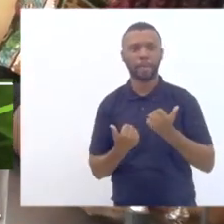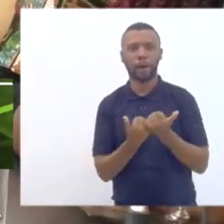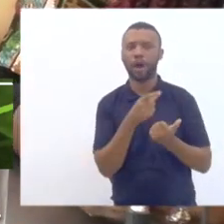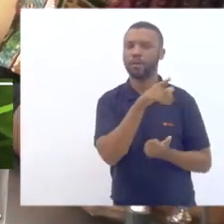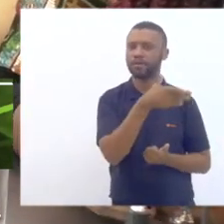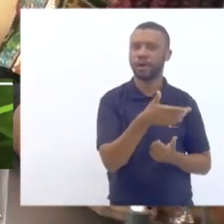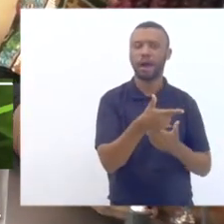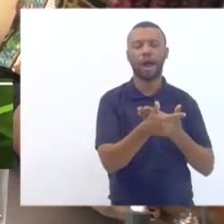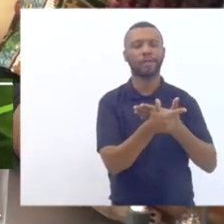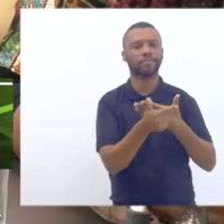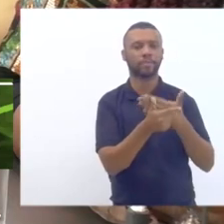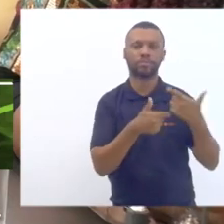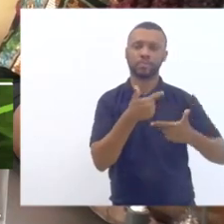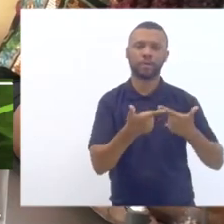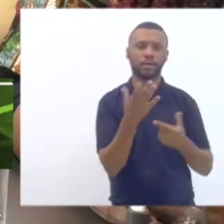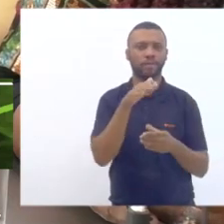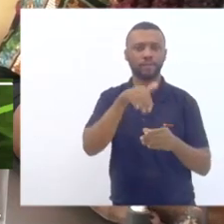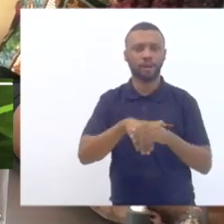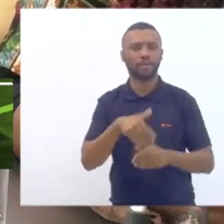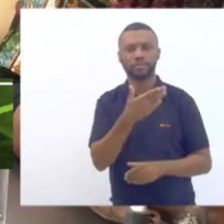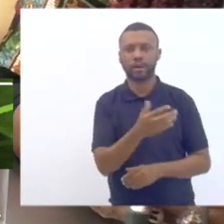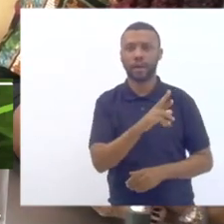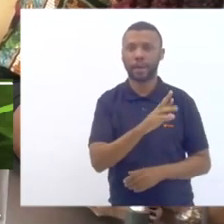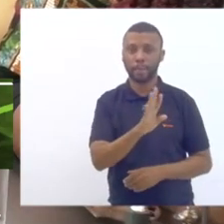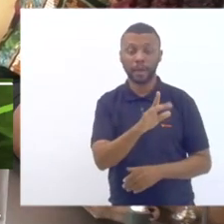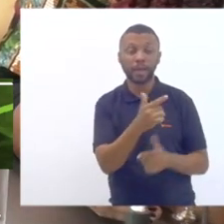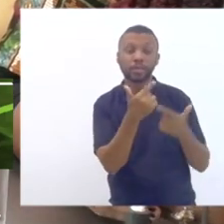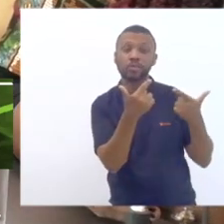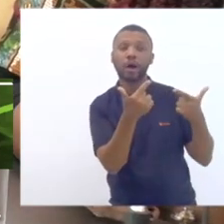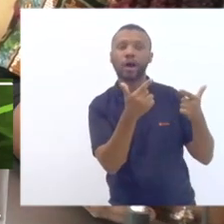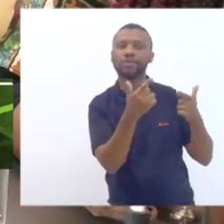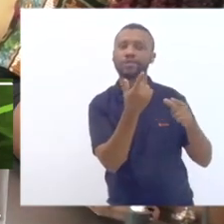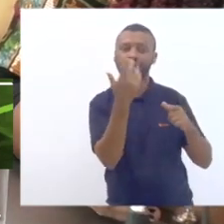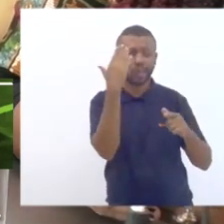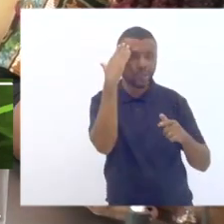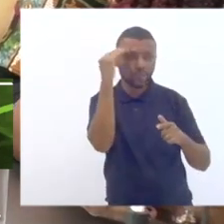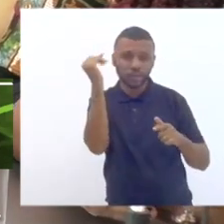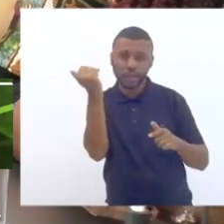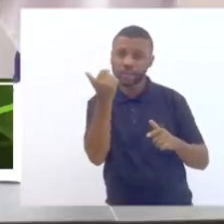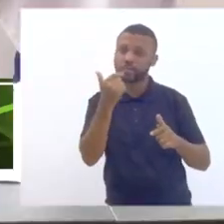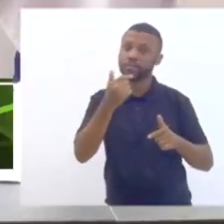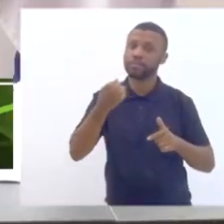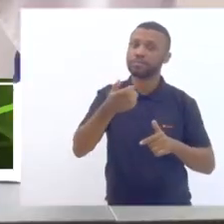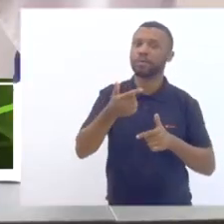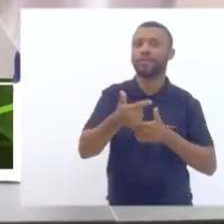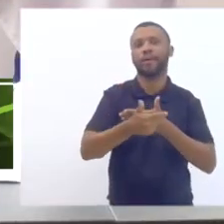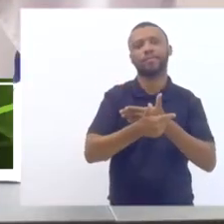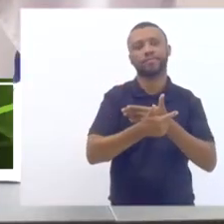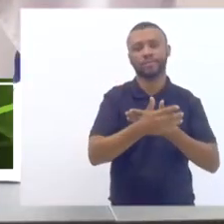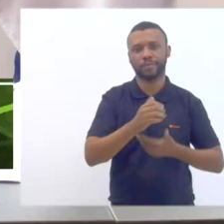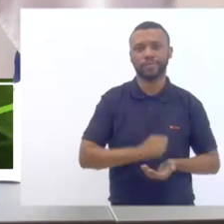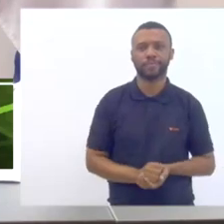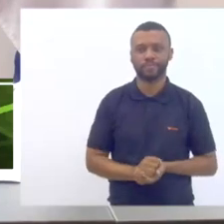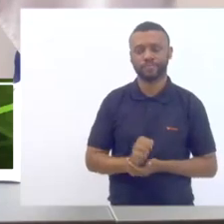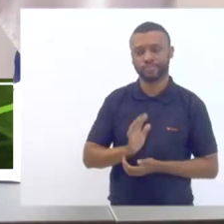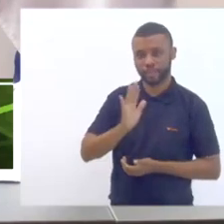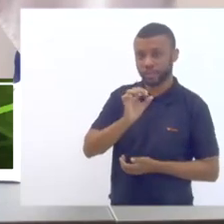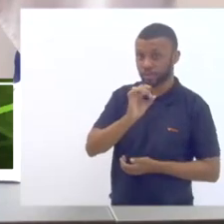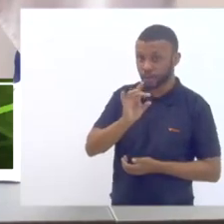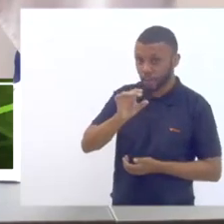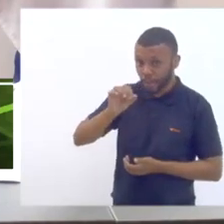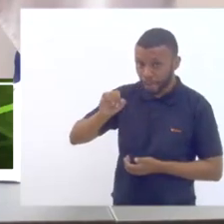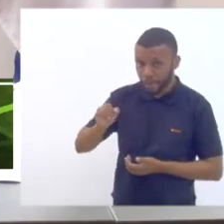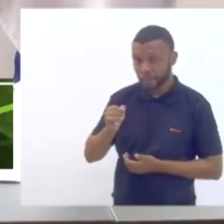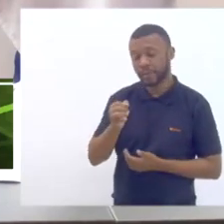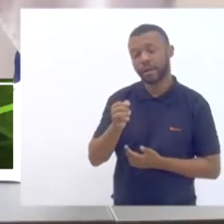função. Portanto, voto no deputado Rodrigo Bacelar, desejo sorte e sucesso na nova missão. Obrigado. Só para abrir o contraditório,